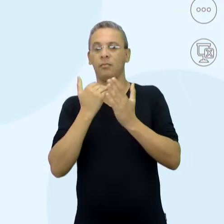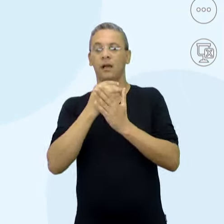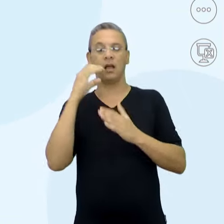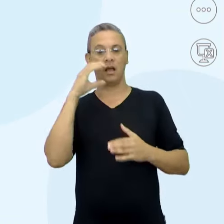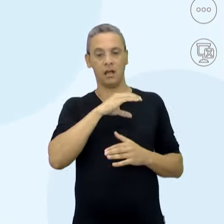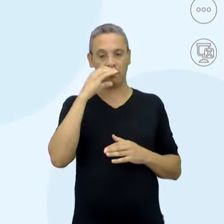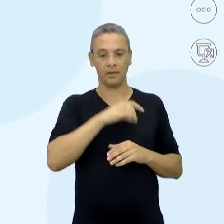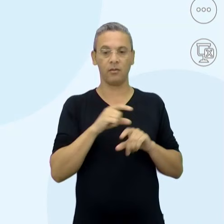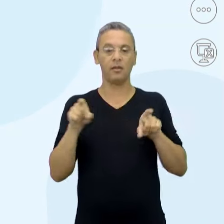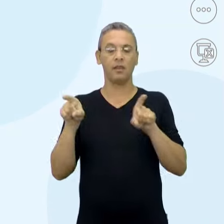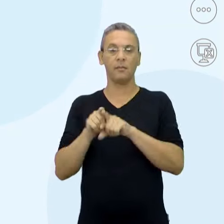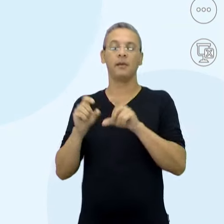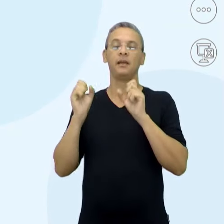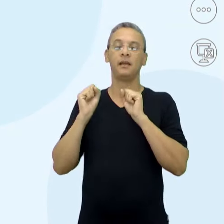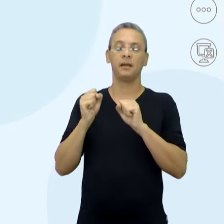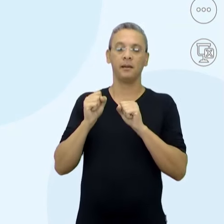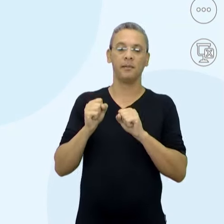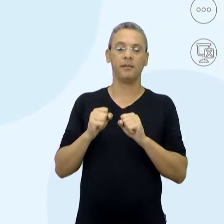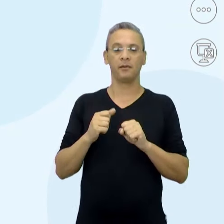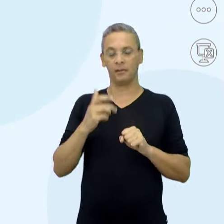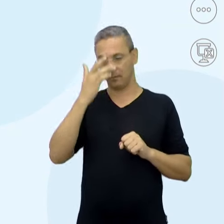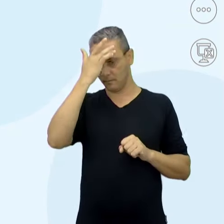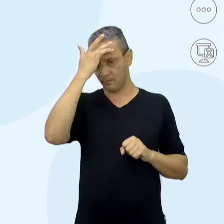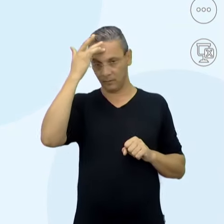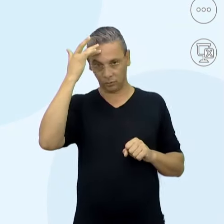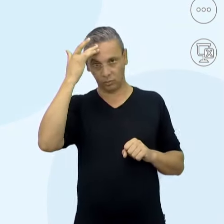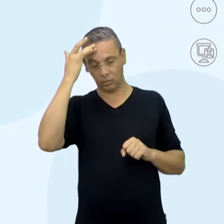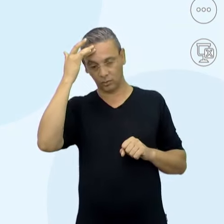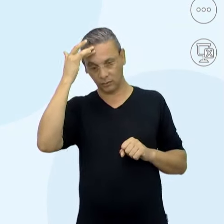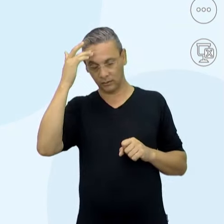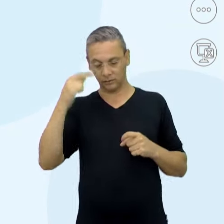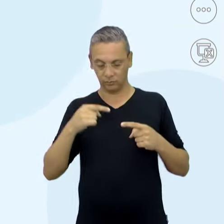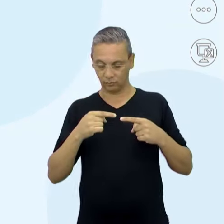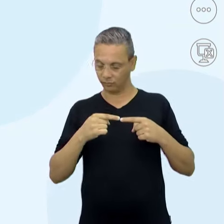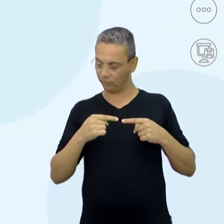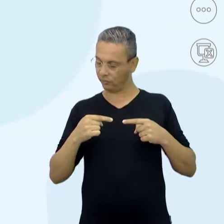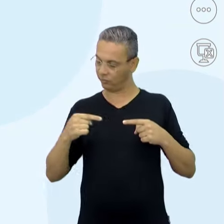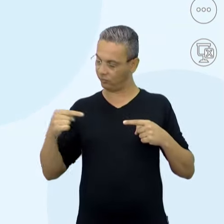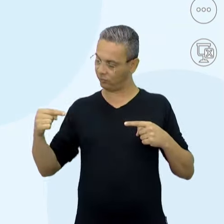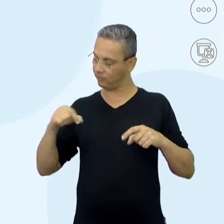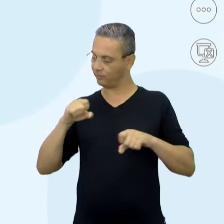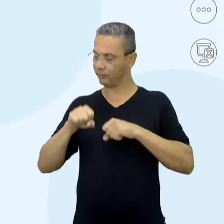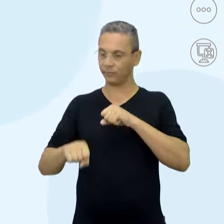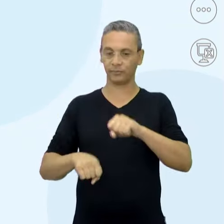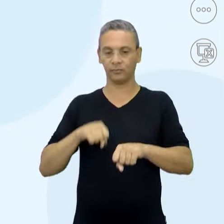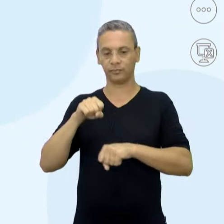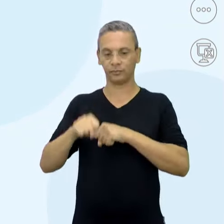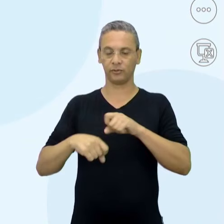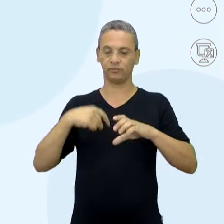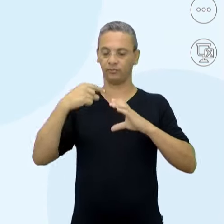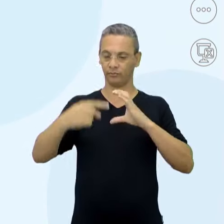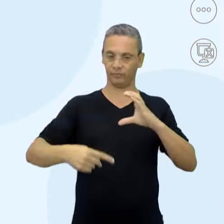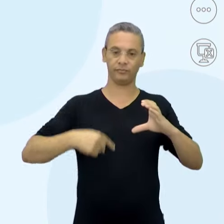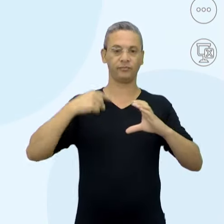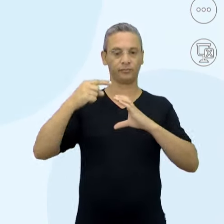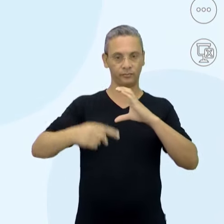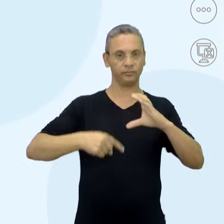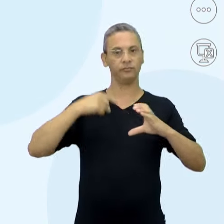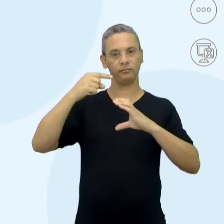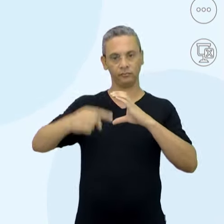tal. O ciclista, ele está ligado com um sistema aqui de